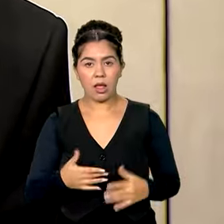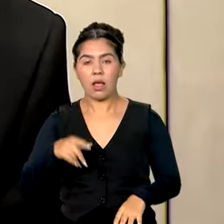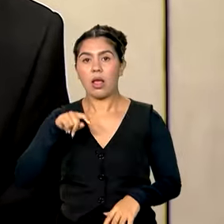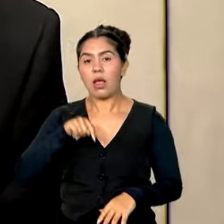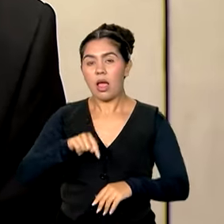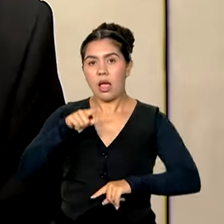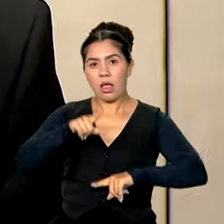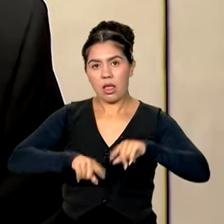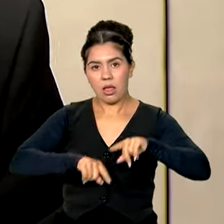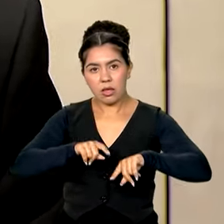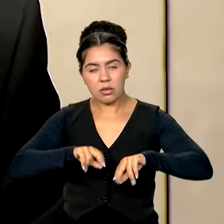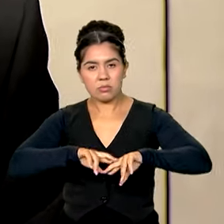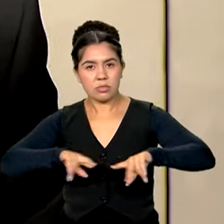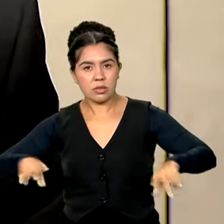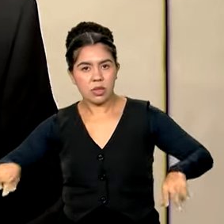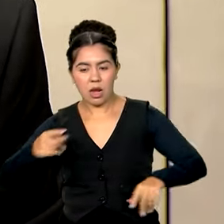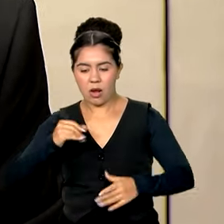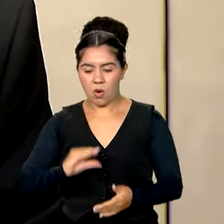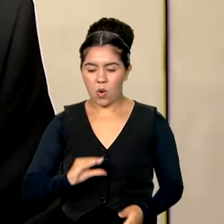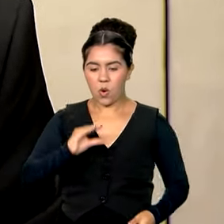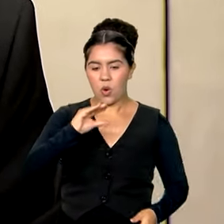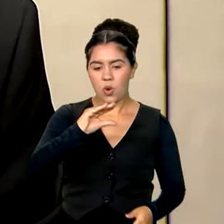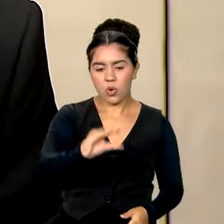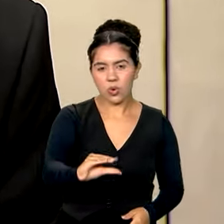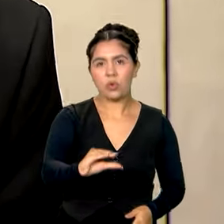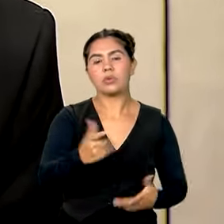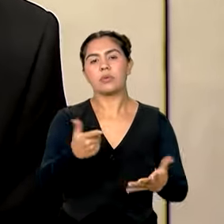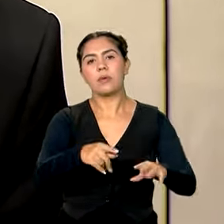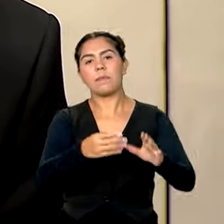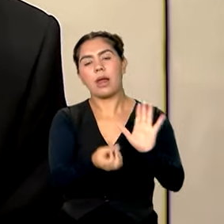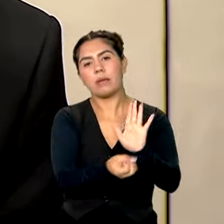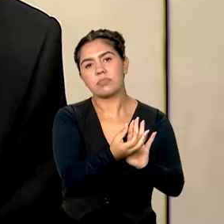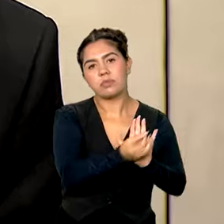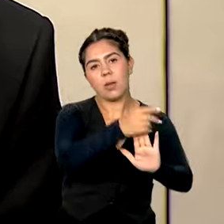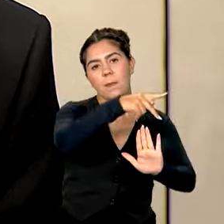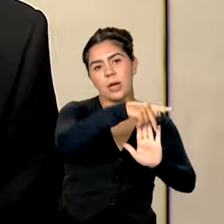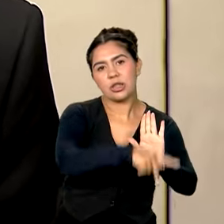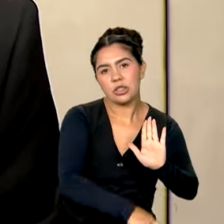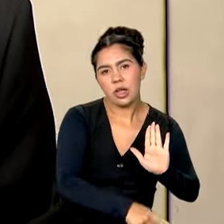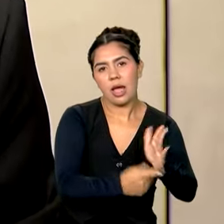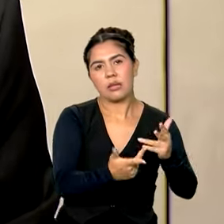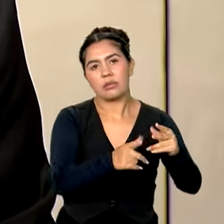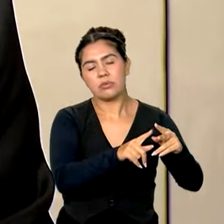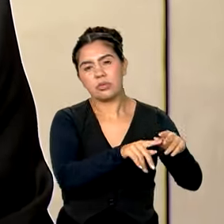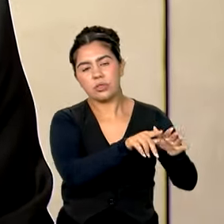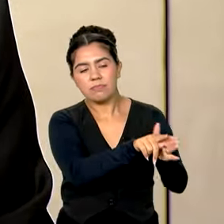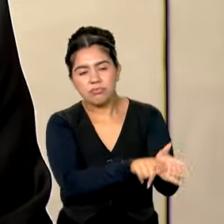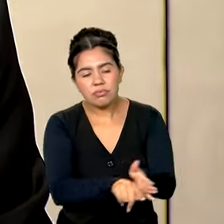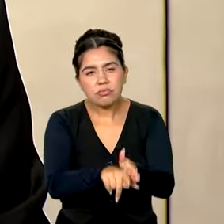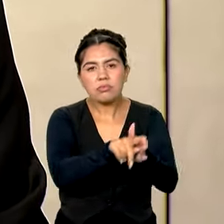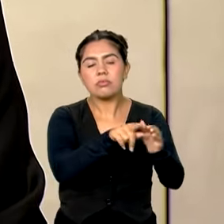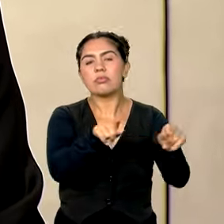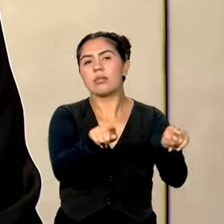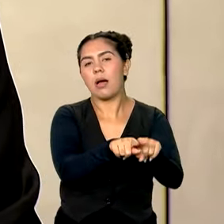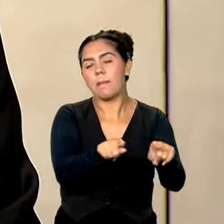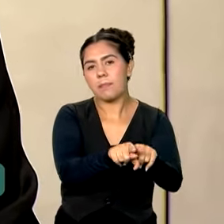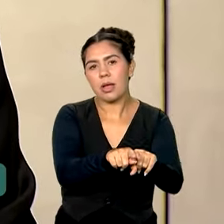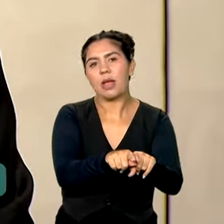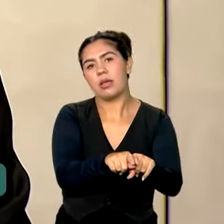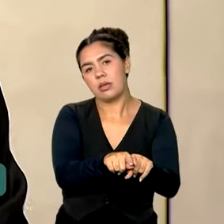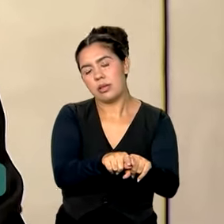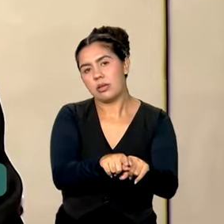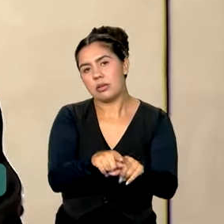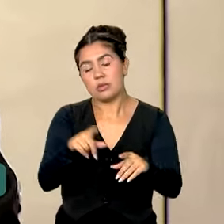estruturantes, para os projetos de digitalização, enfim, para os vários projetos aí, de